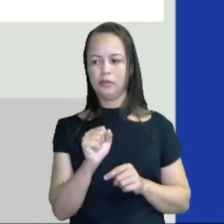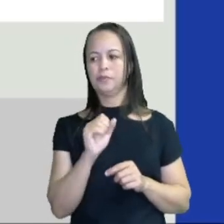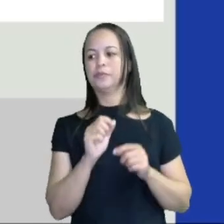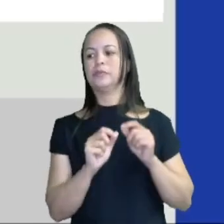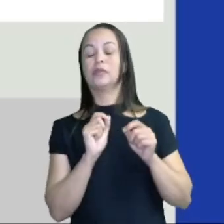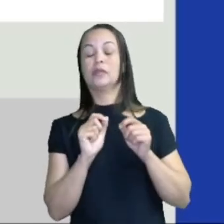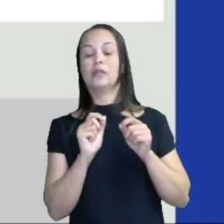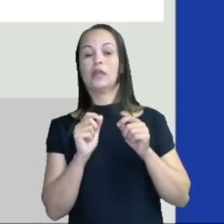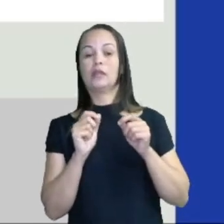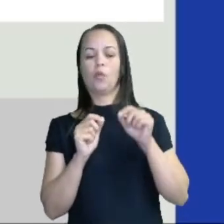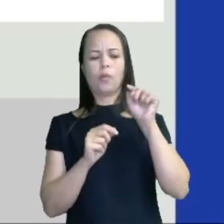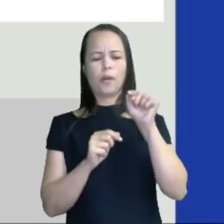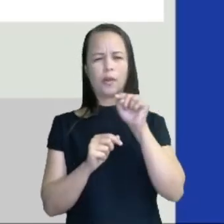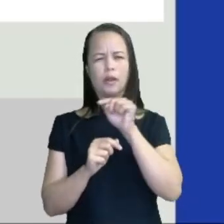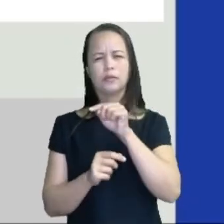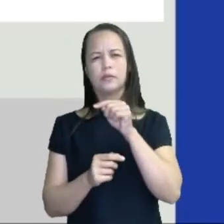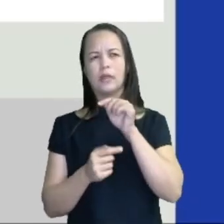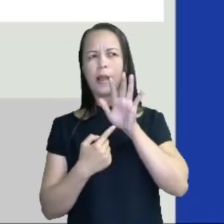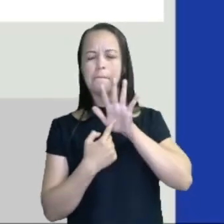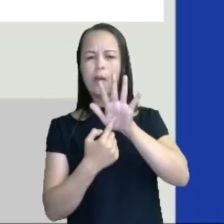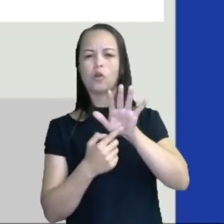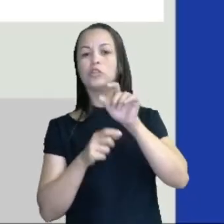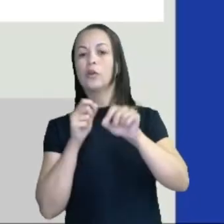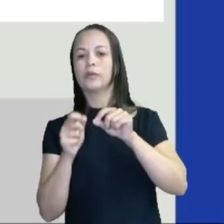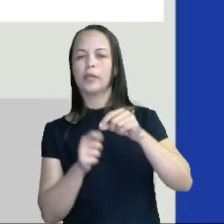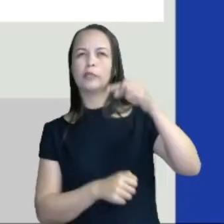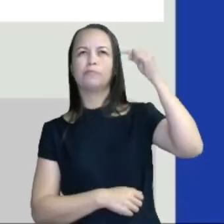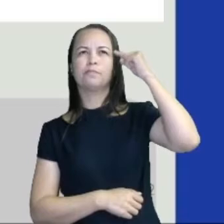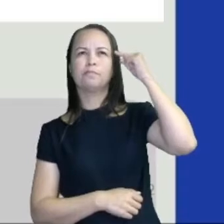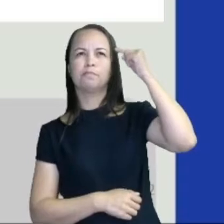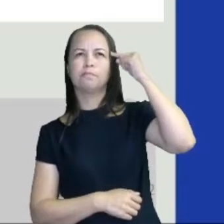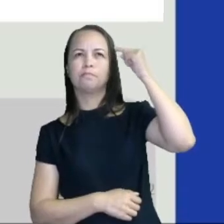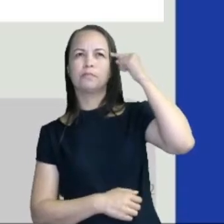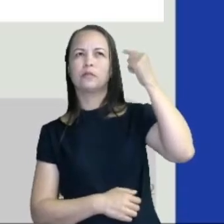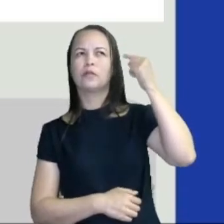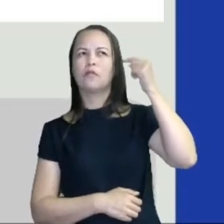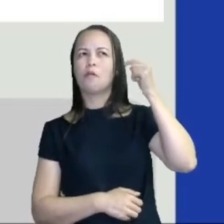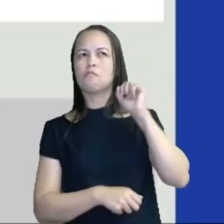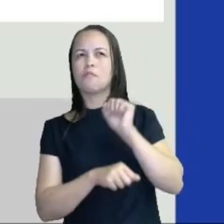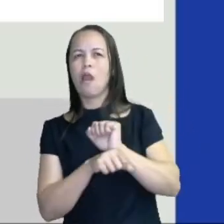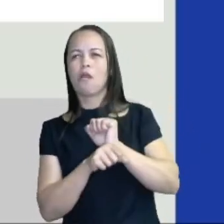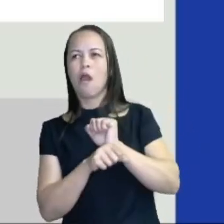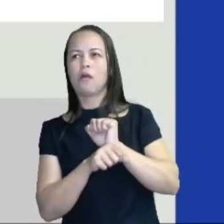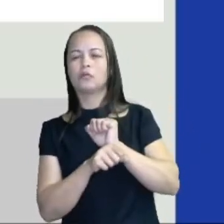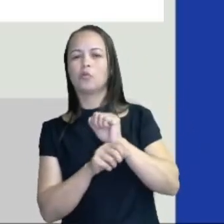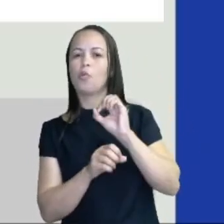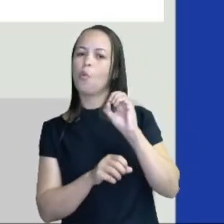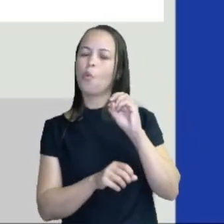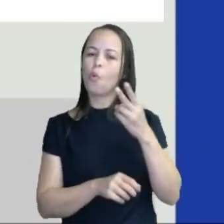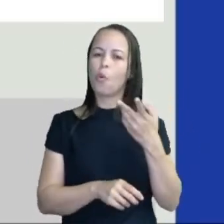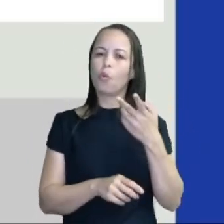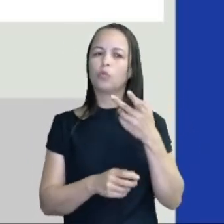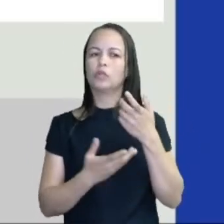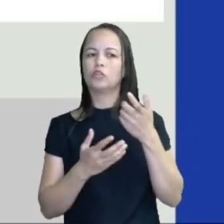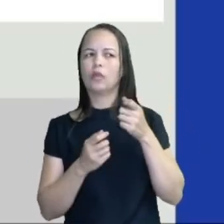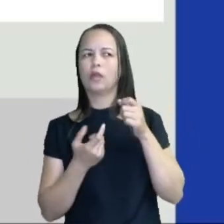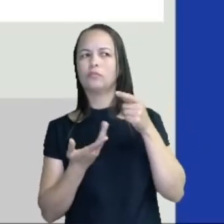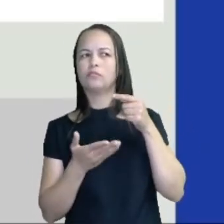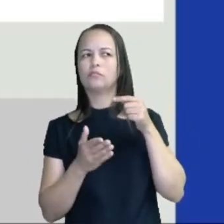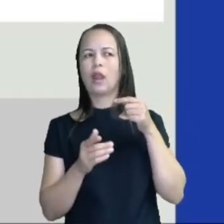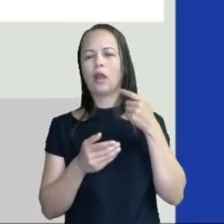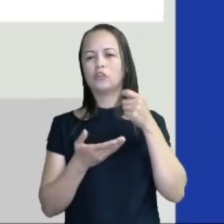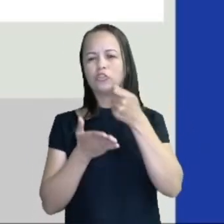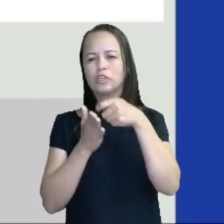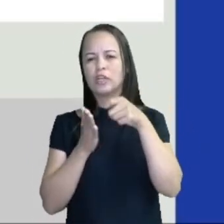para indicar um pensamento foi interrompido ou deixar em